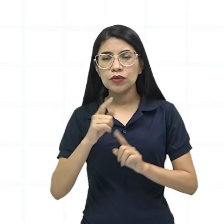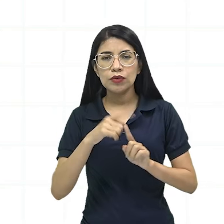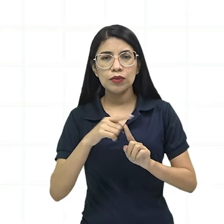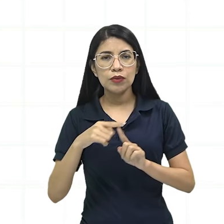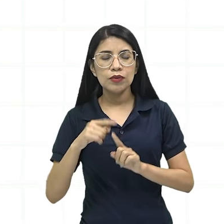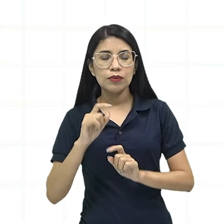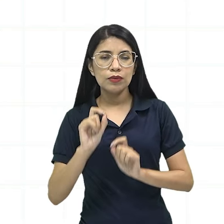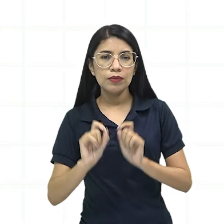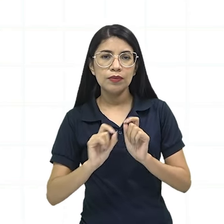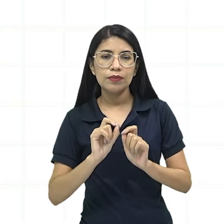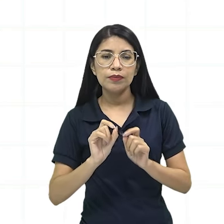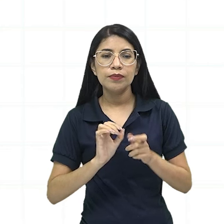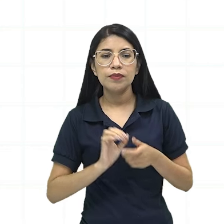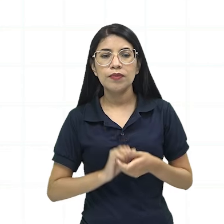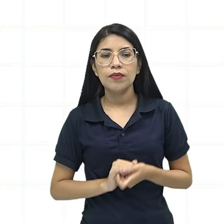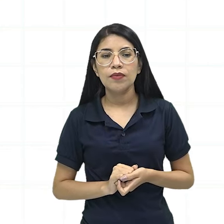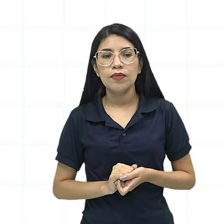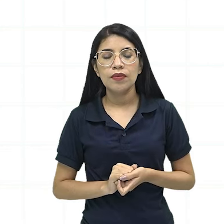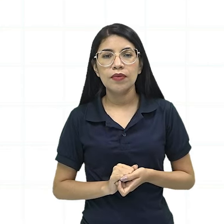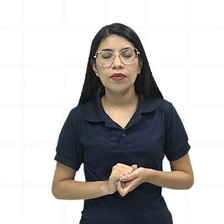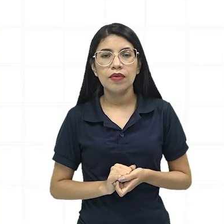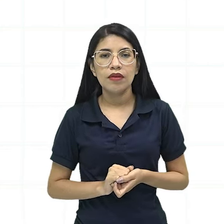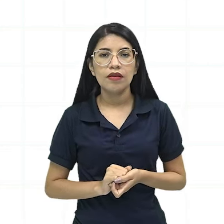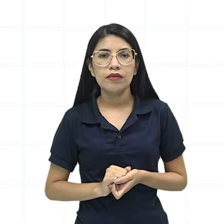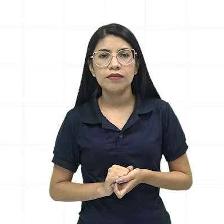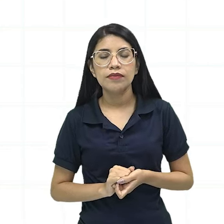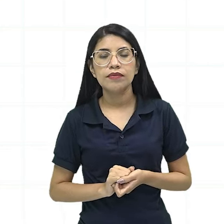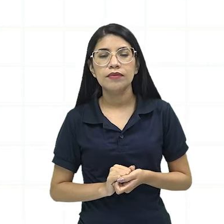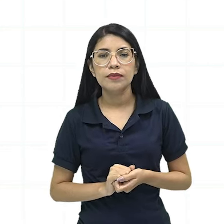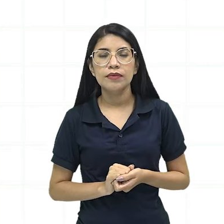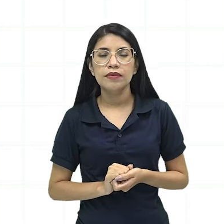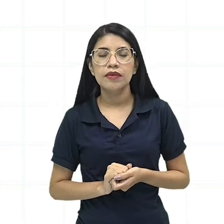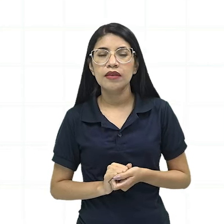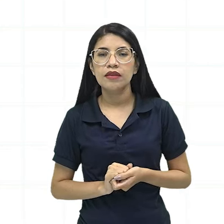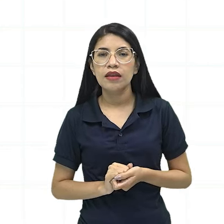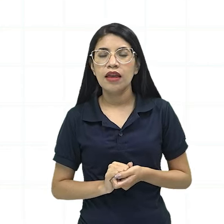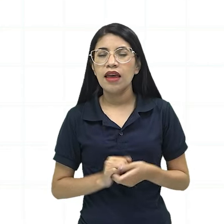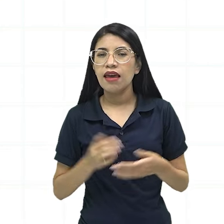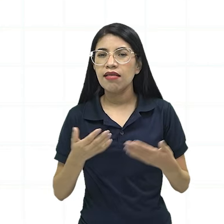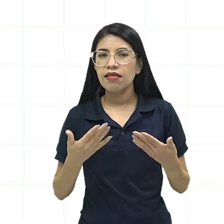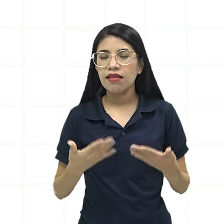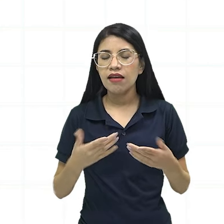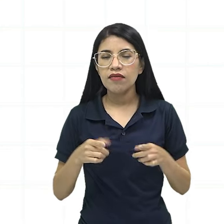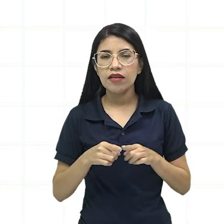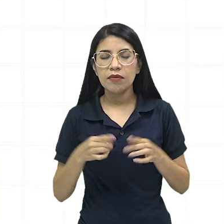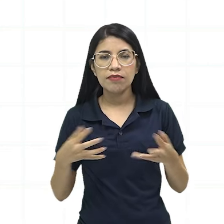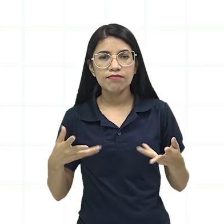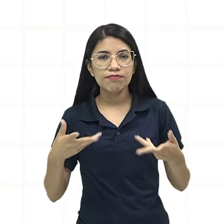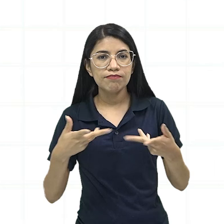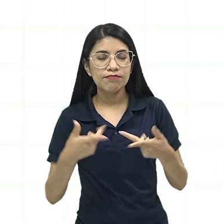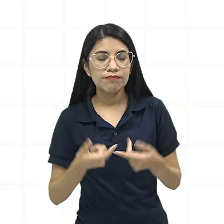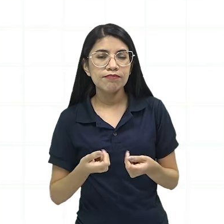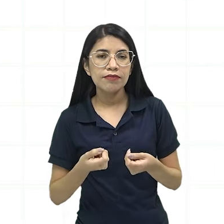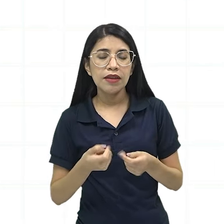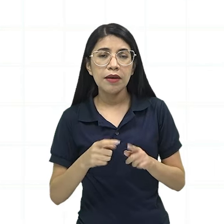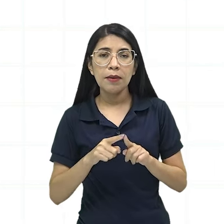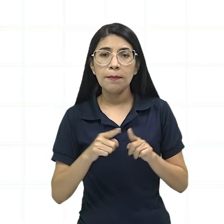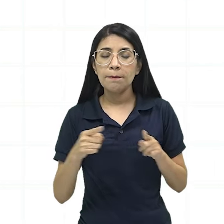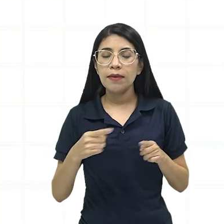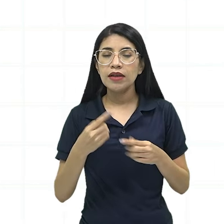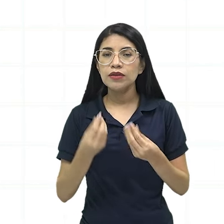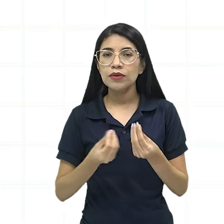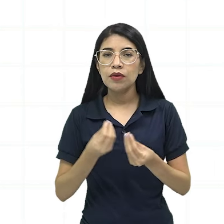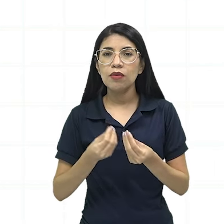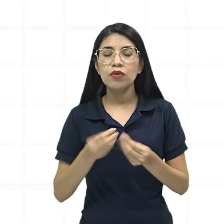né? A natureza da epopeia, o caráter dela é sublime, é de excelência. Só que é em forma